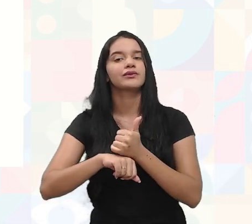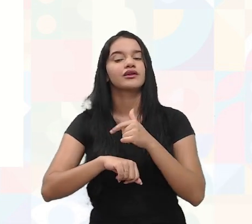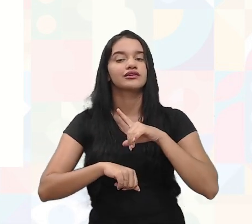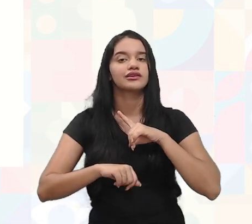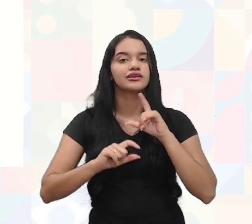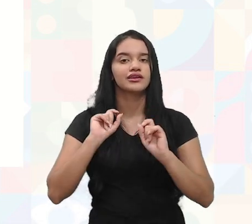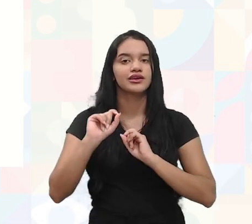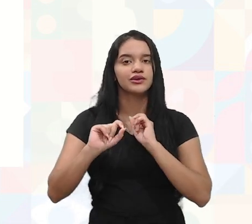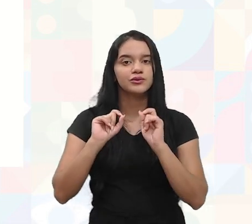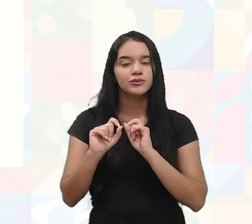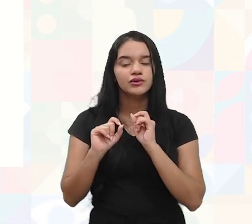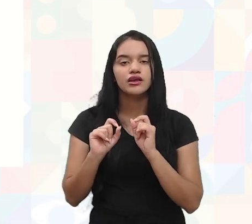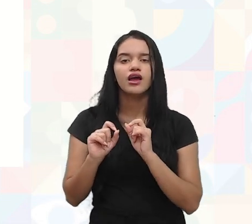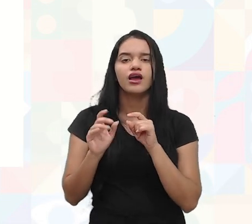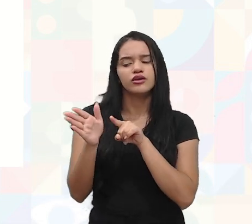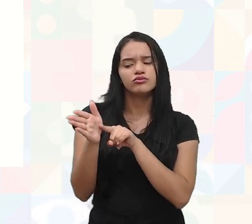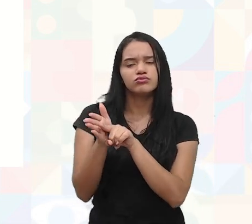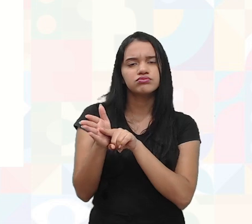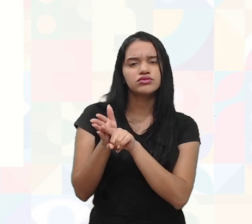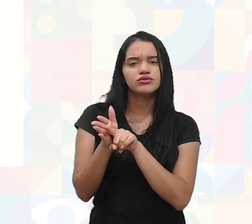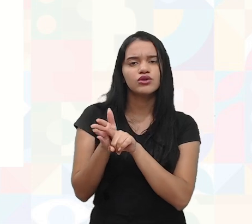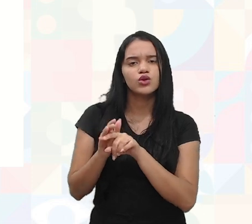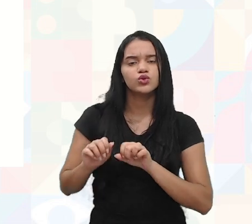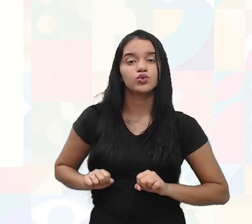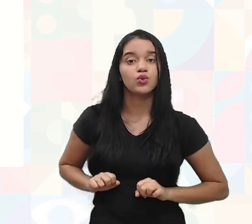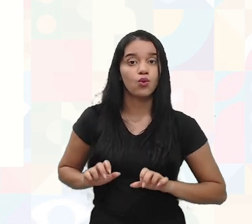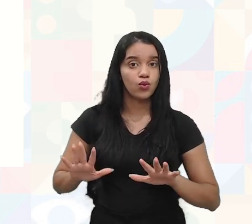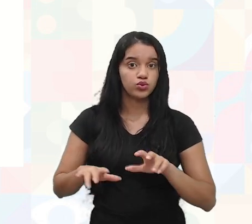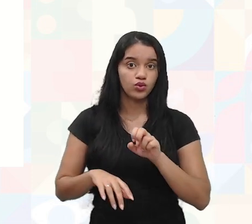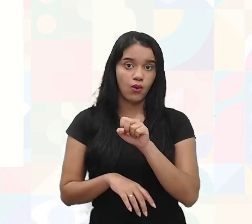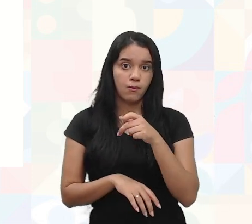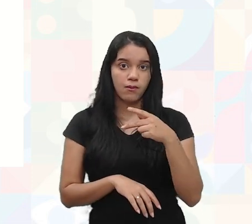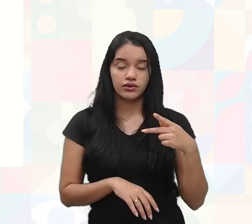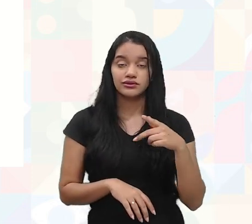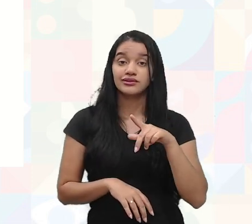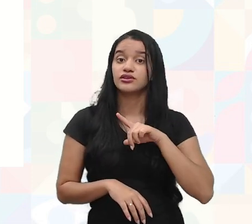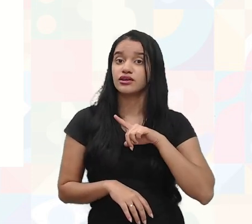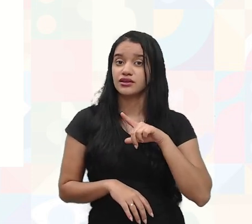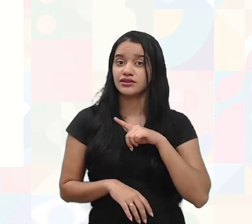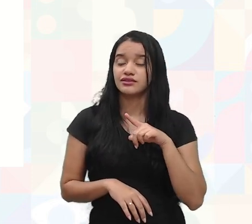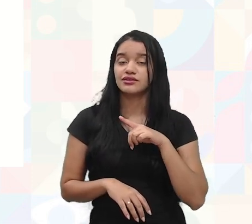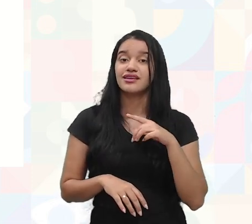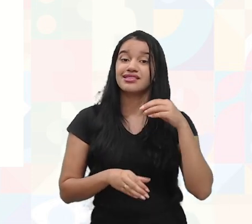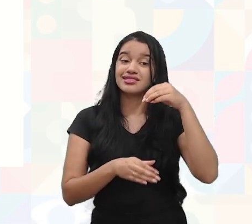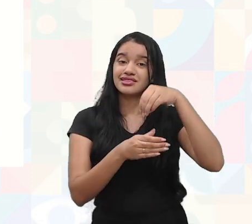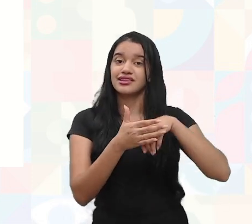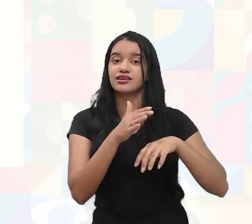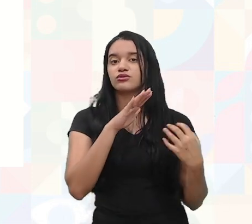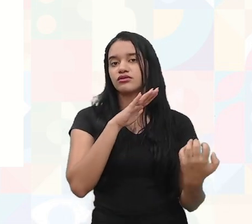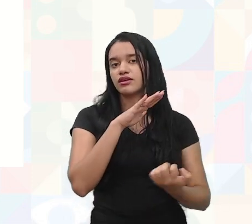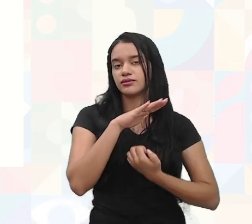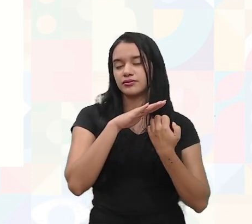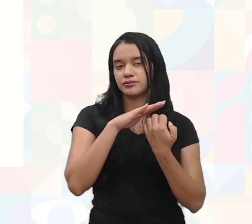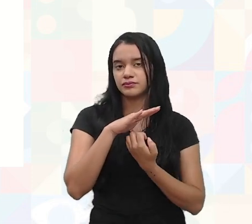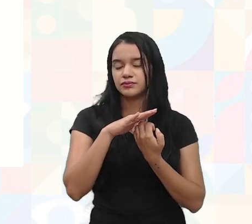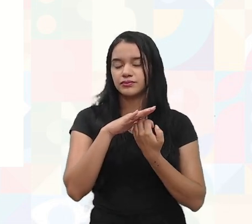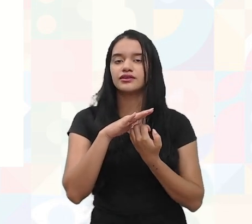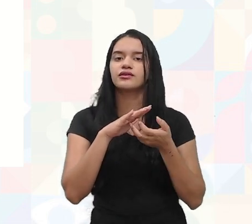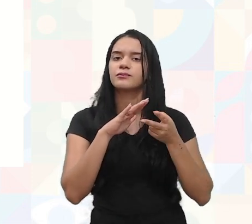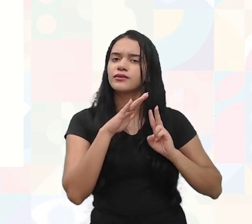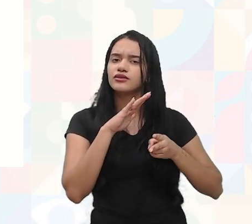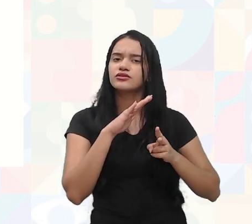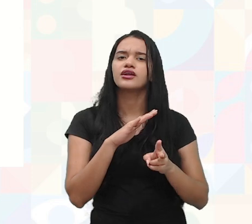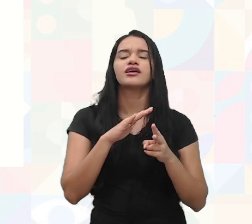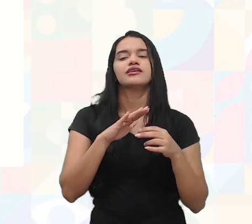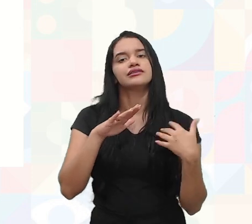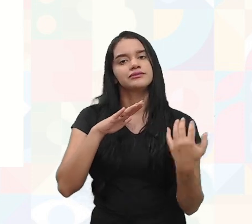um levantamento dos custos operacionais que ele tem na empresa dele para manter aquela